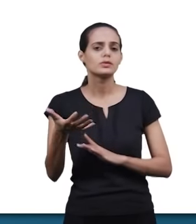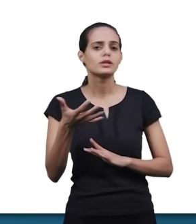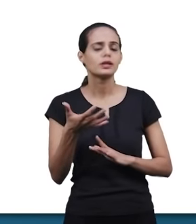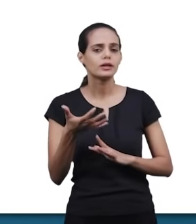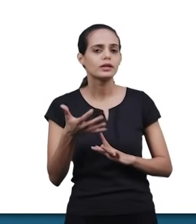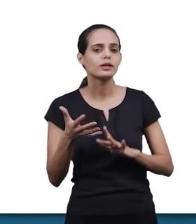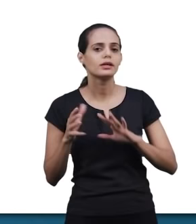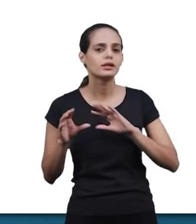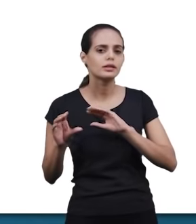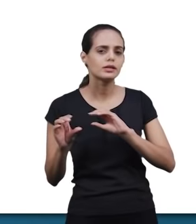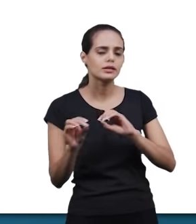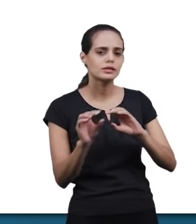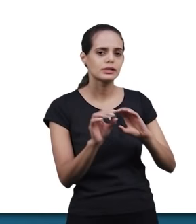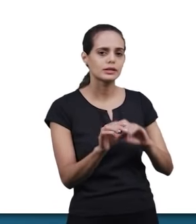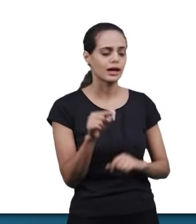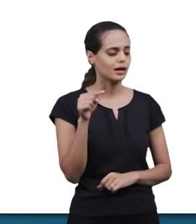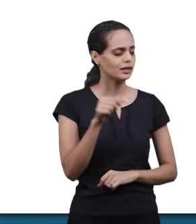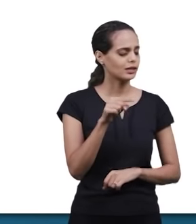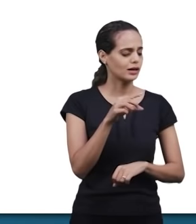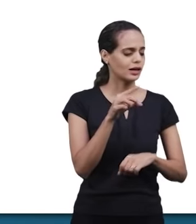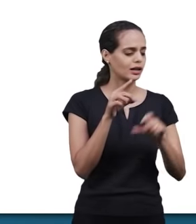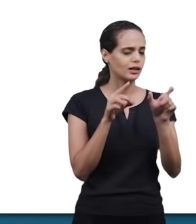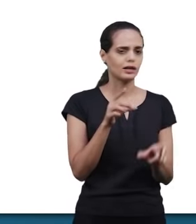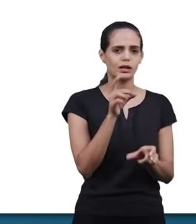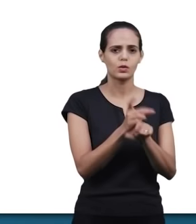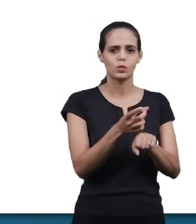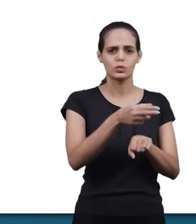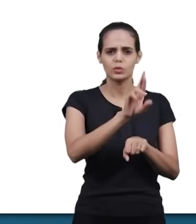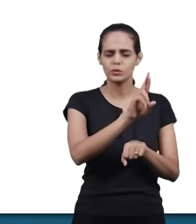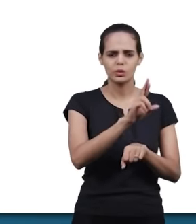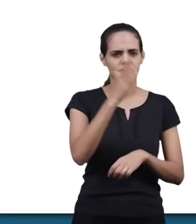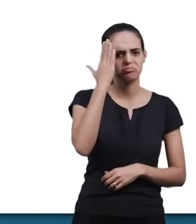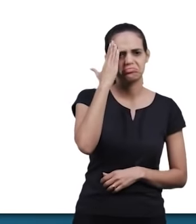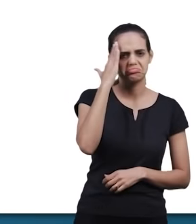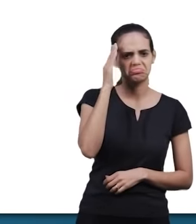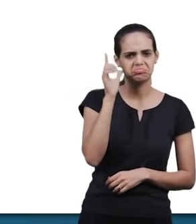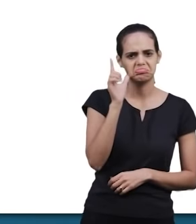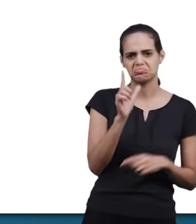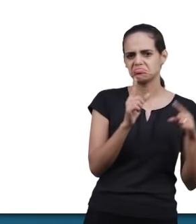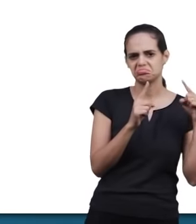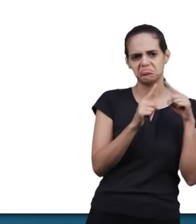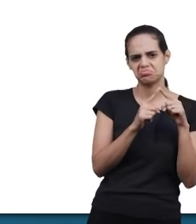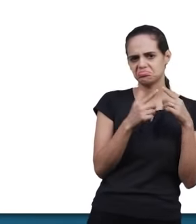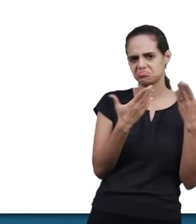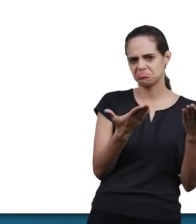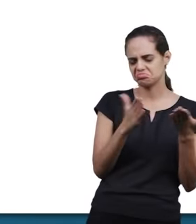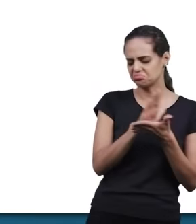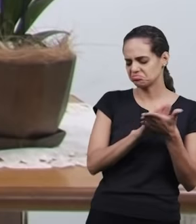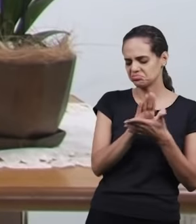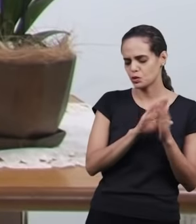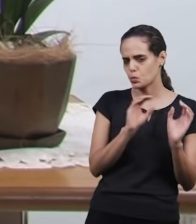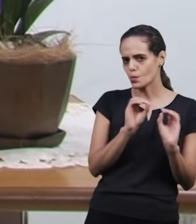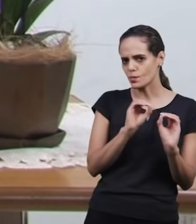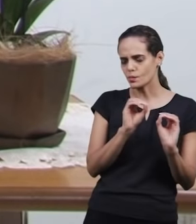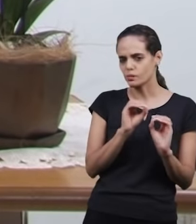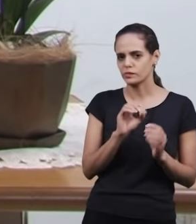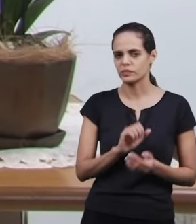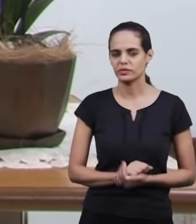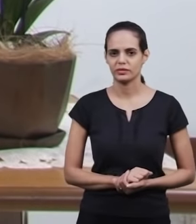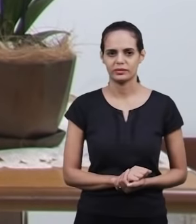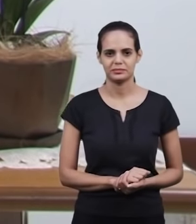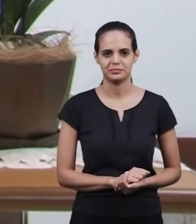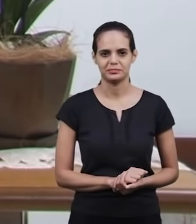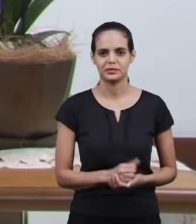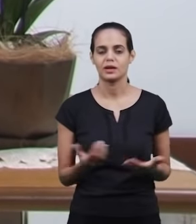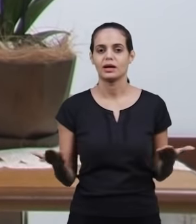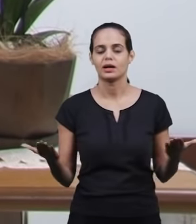iria ensinar que o doutor não tinha alcançado com a sua doutorite? Quem vai responder agora? O